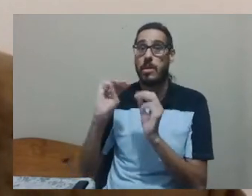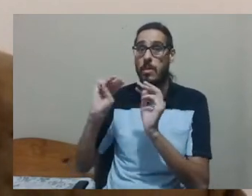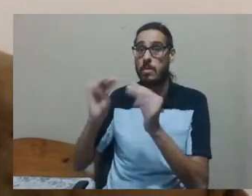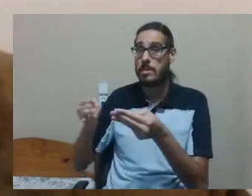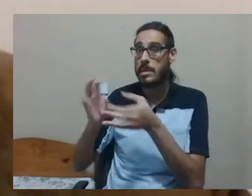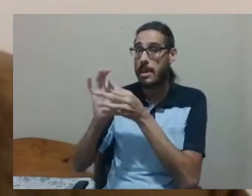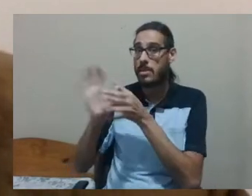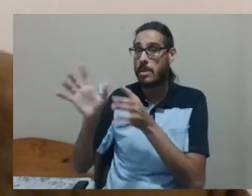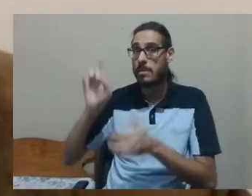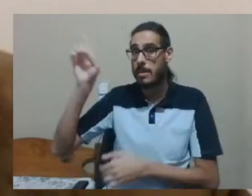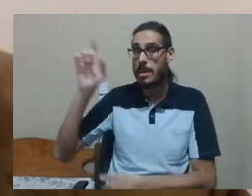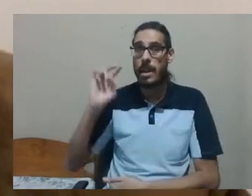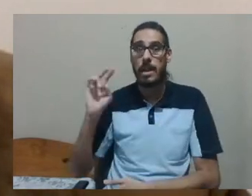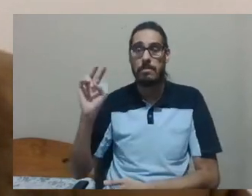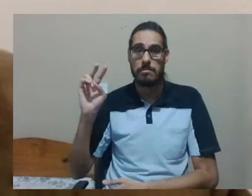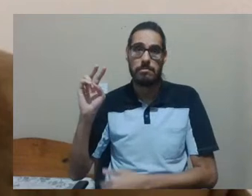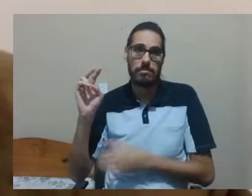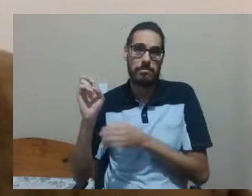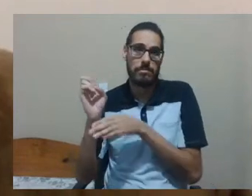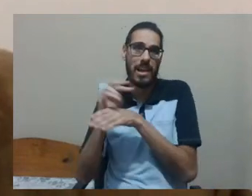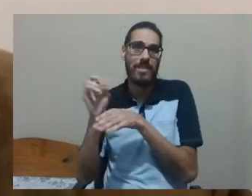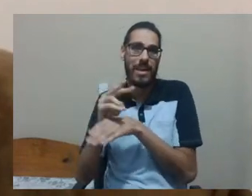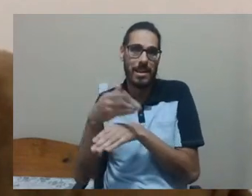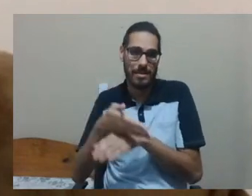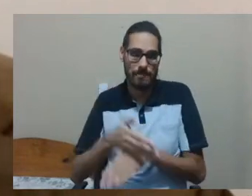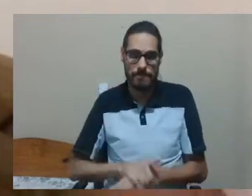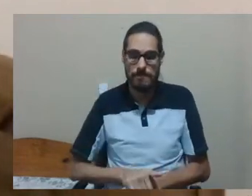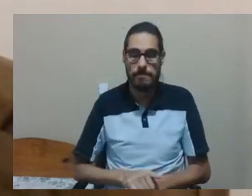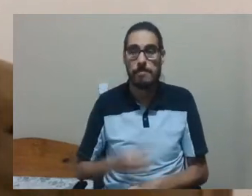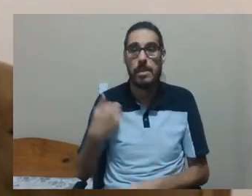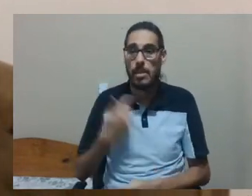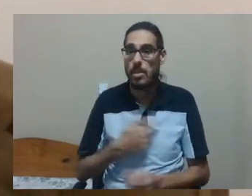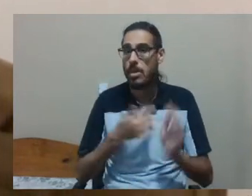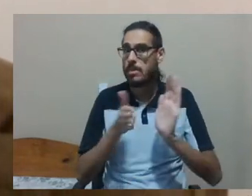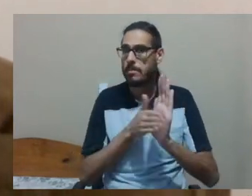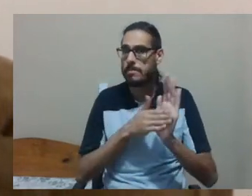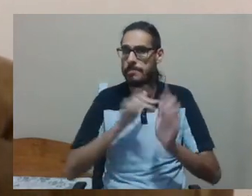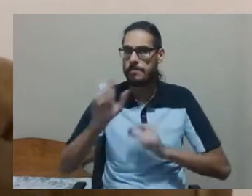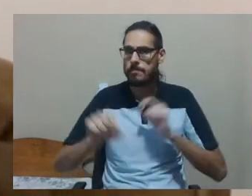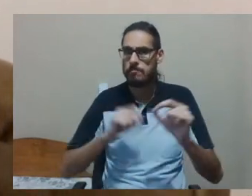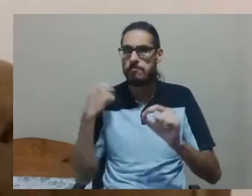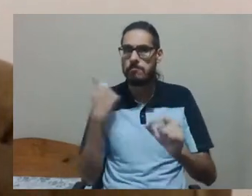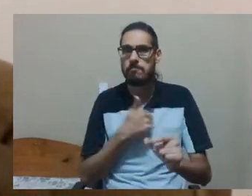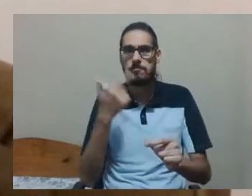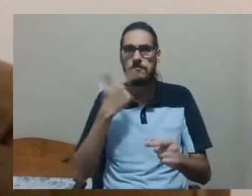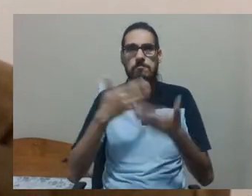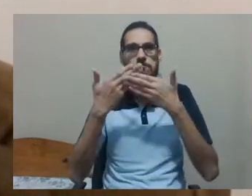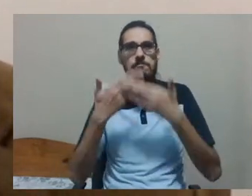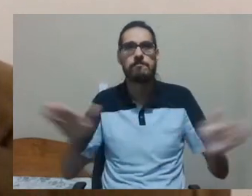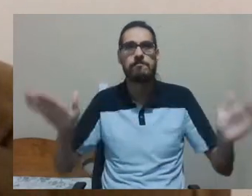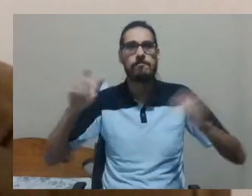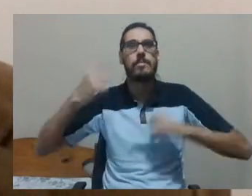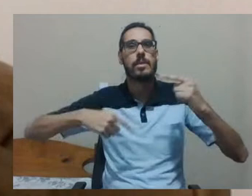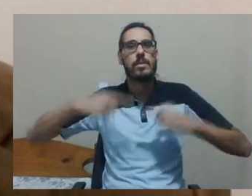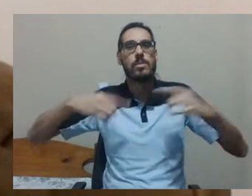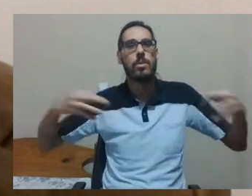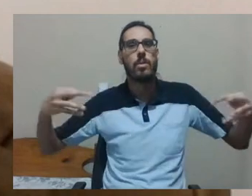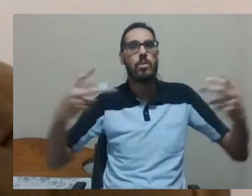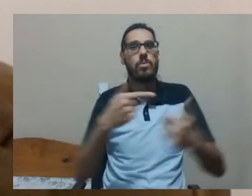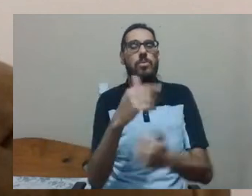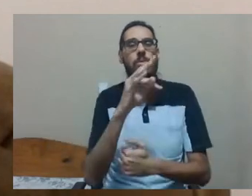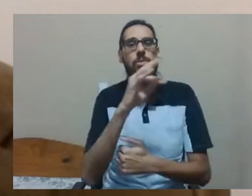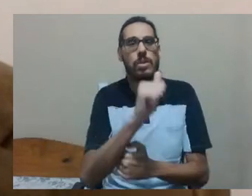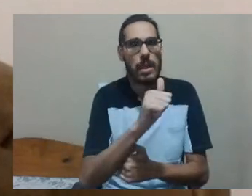nós queremos fazer? A nossa proposta é que nós tenhamos uma ampla discussão com todos os técnicos administrativos e coordenadores do programa,